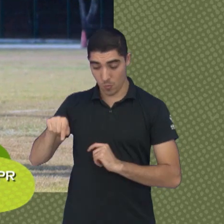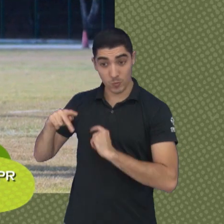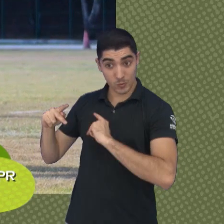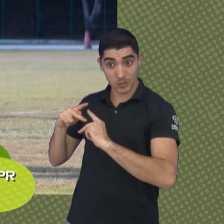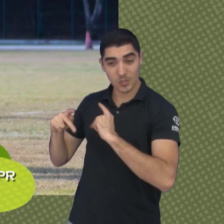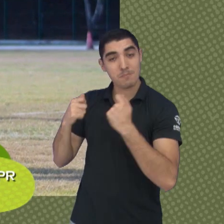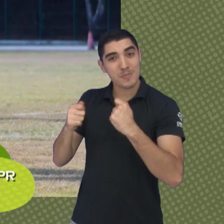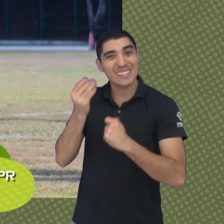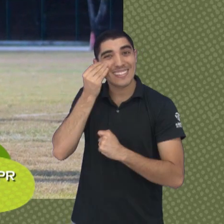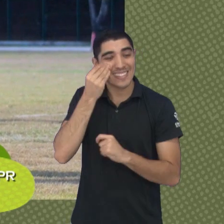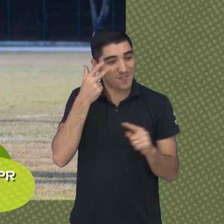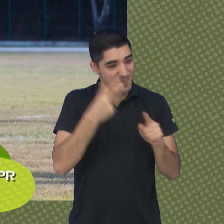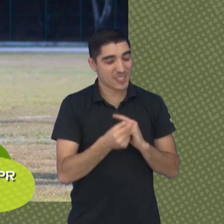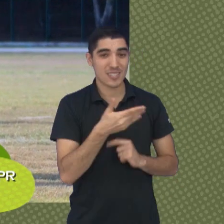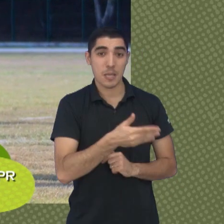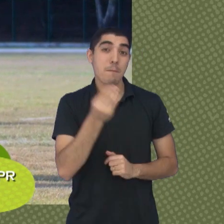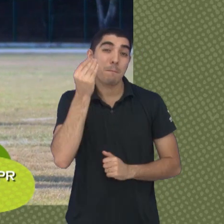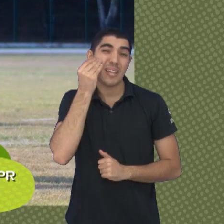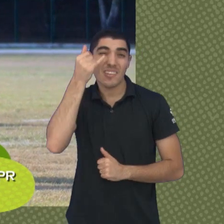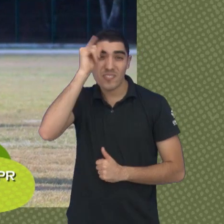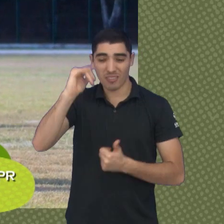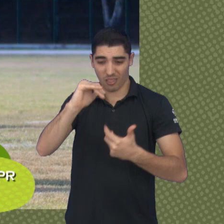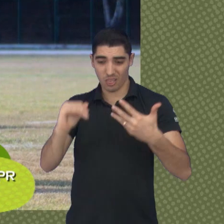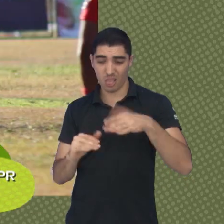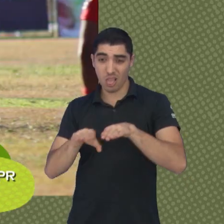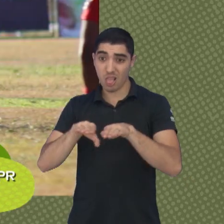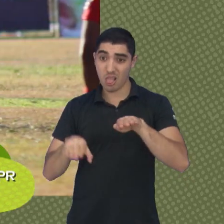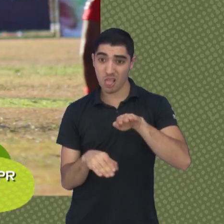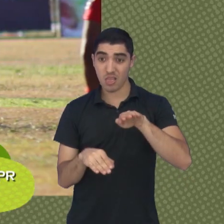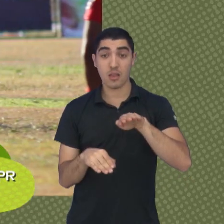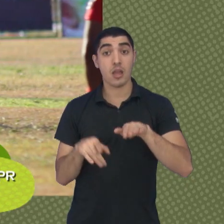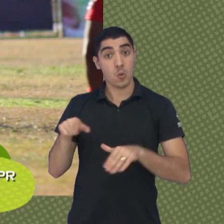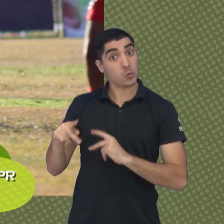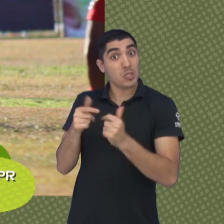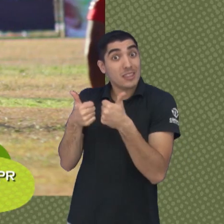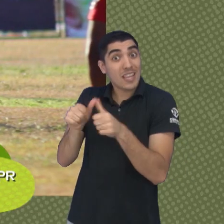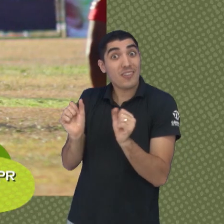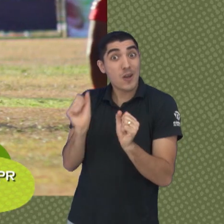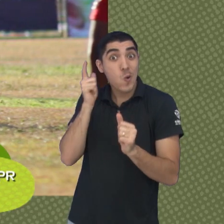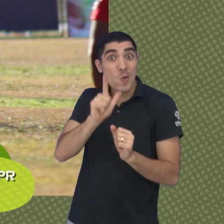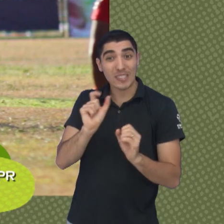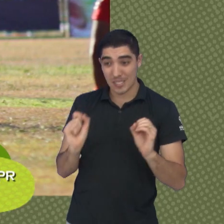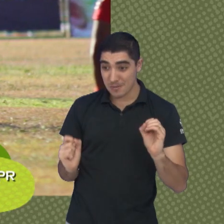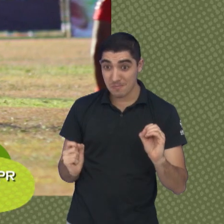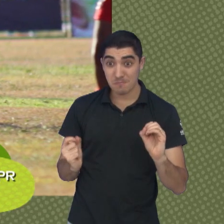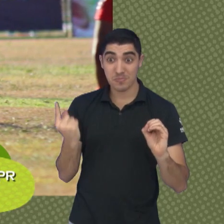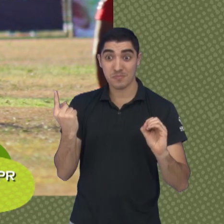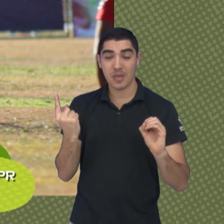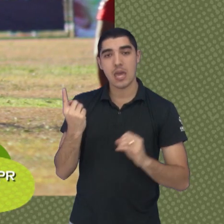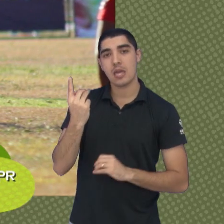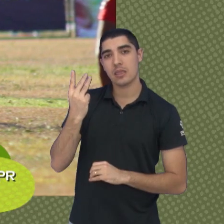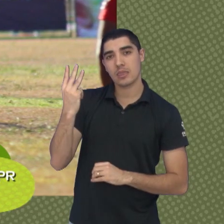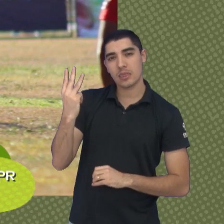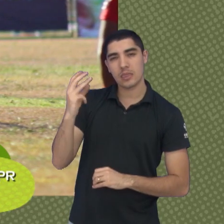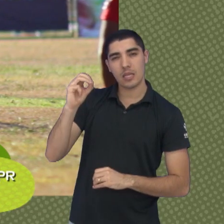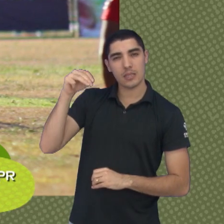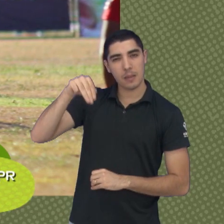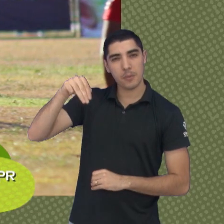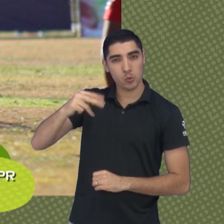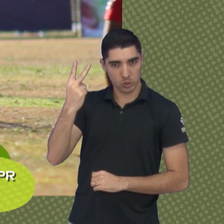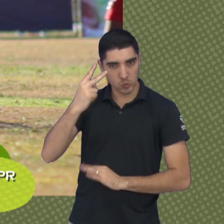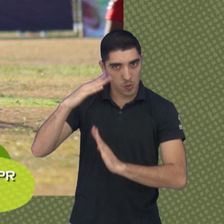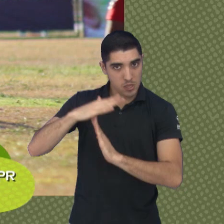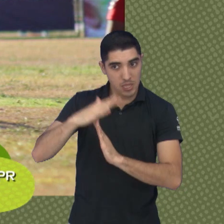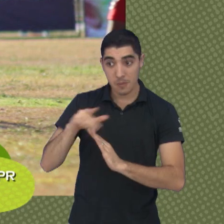aí da zona de rebaixamento da competição. E o time estava até conseguindo isso. São José abriu o placar da partida aos 30 minutos do segundo